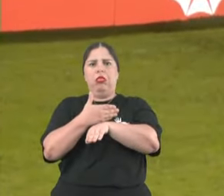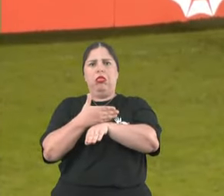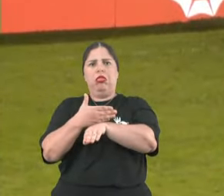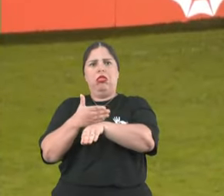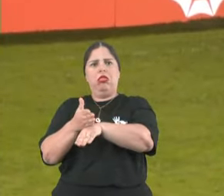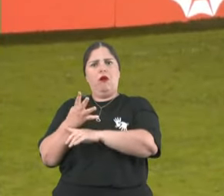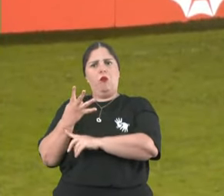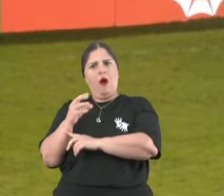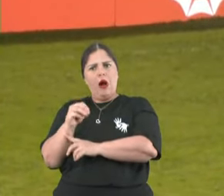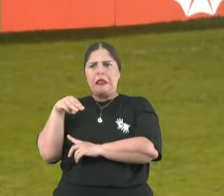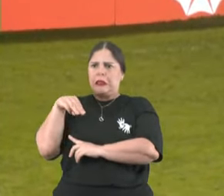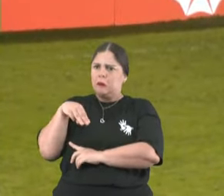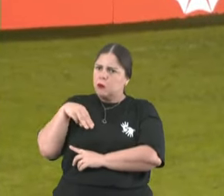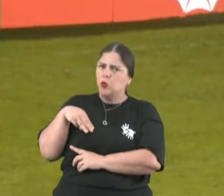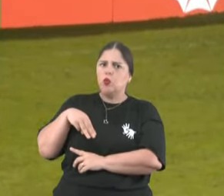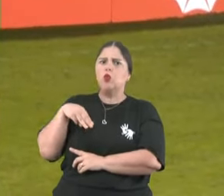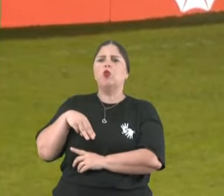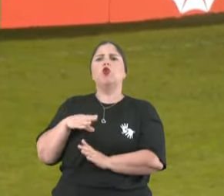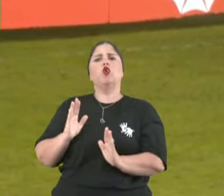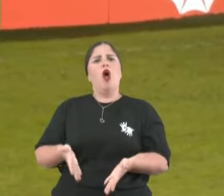mil aparelhos conectados